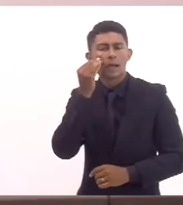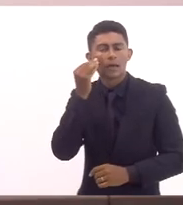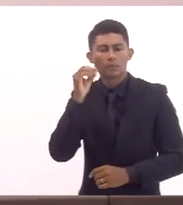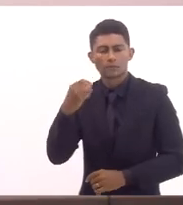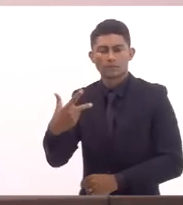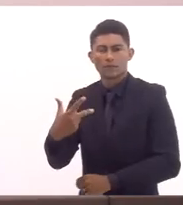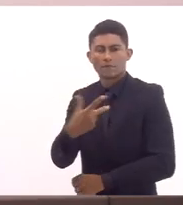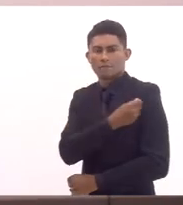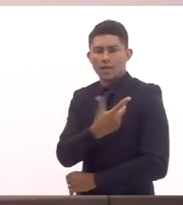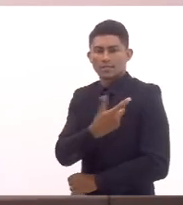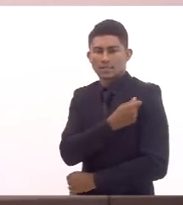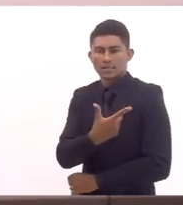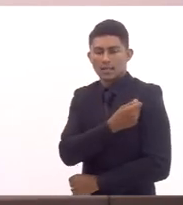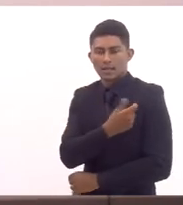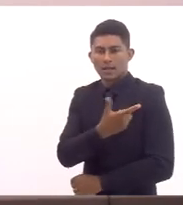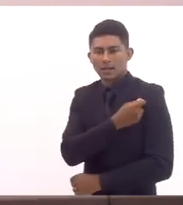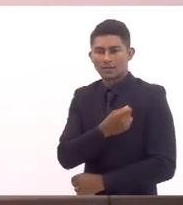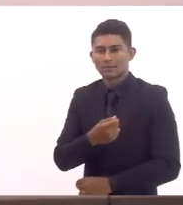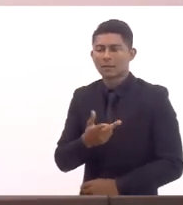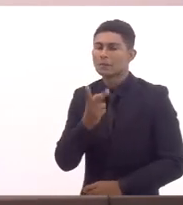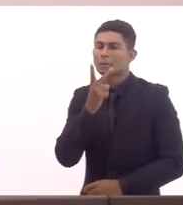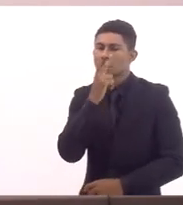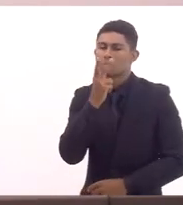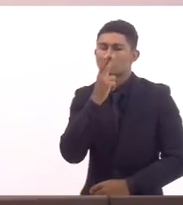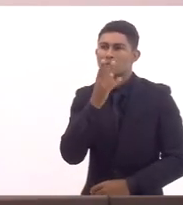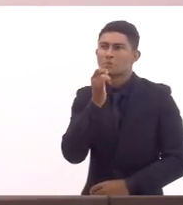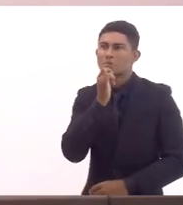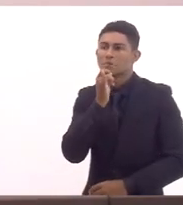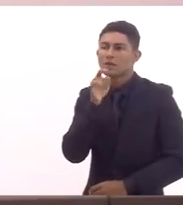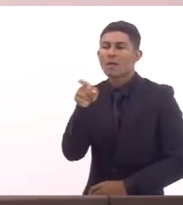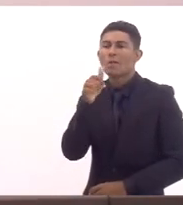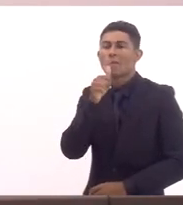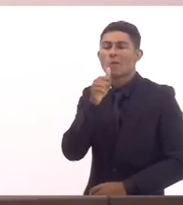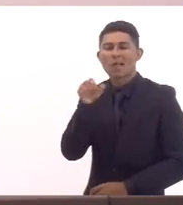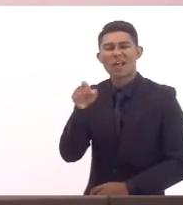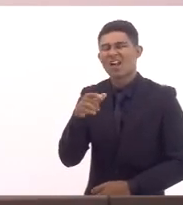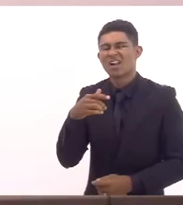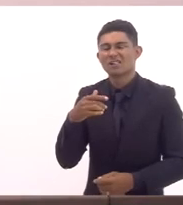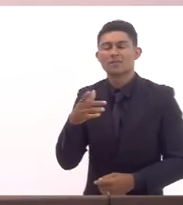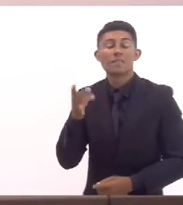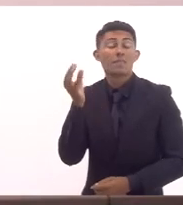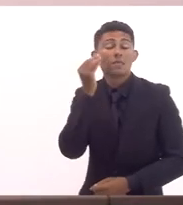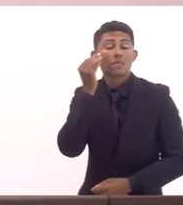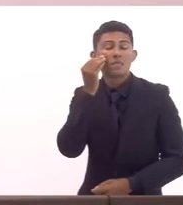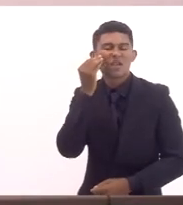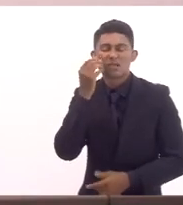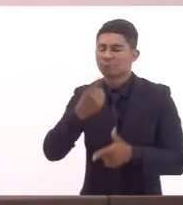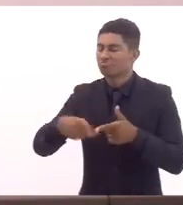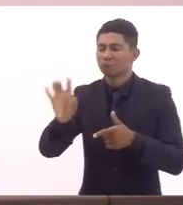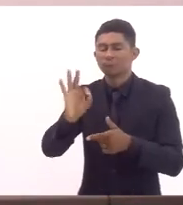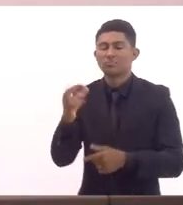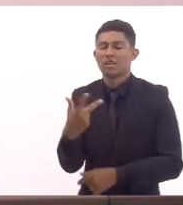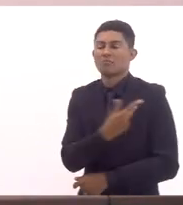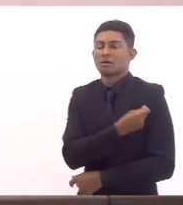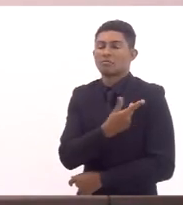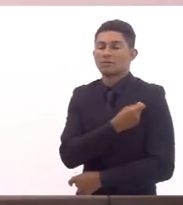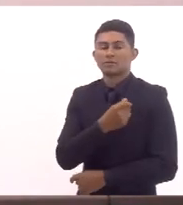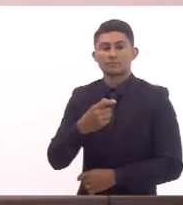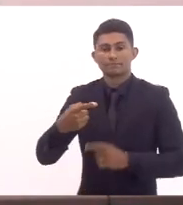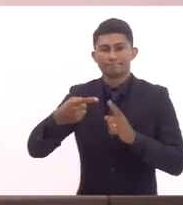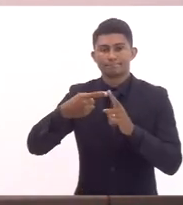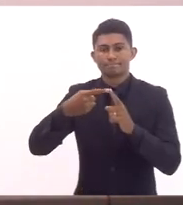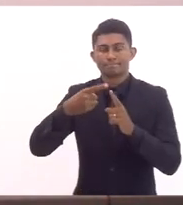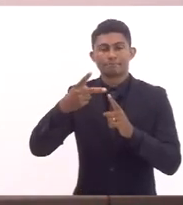vacinas que não eram testados é como se fosse as mulheres de ser muito cobaias então era uma questão sobre isso e o